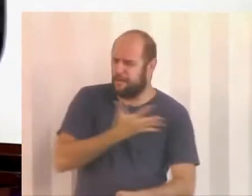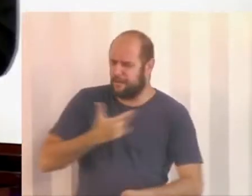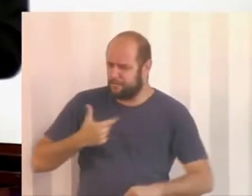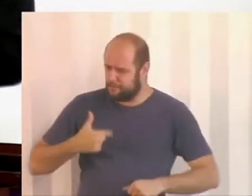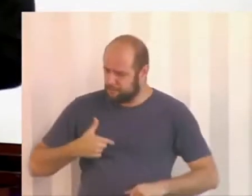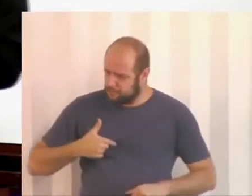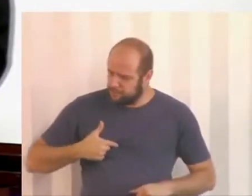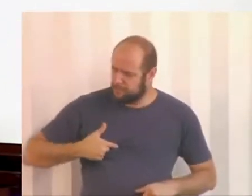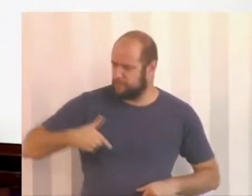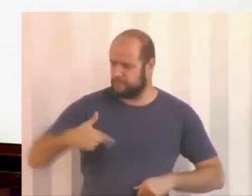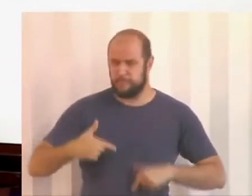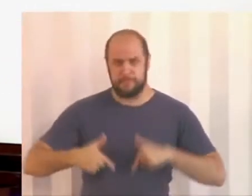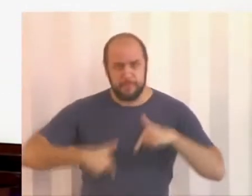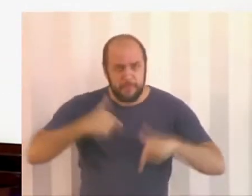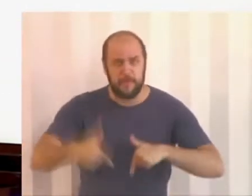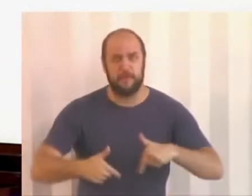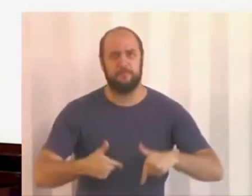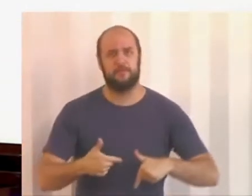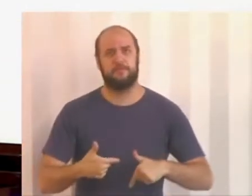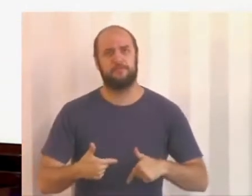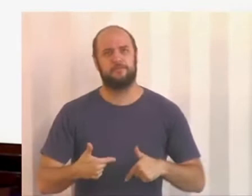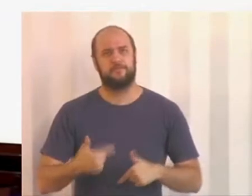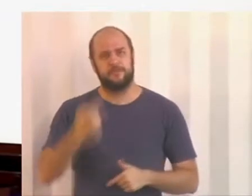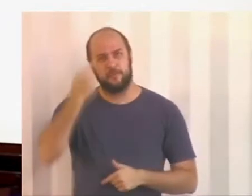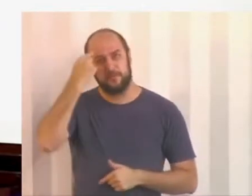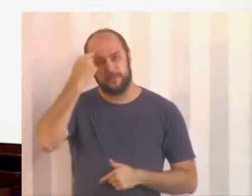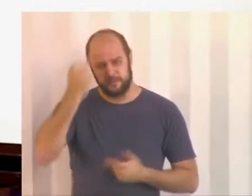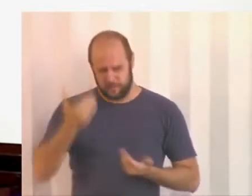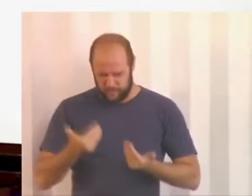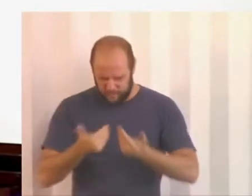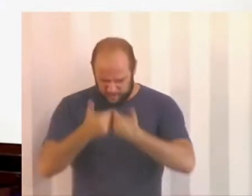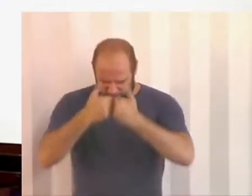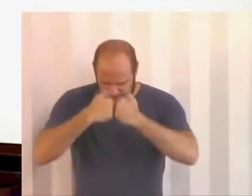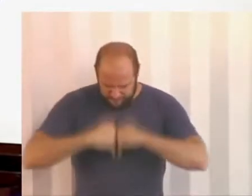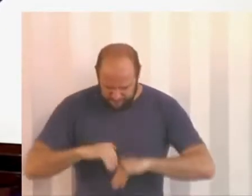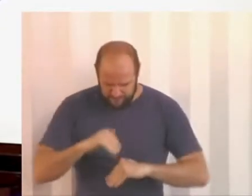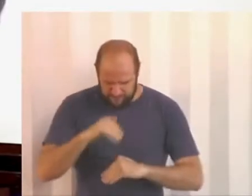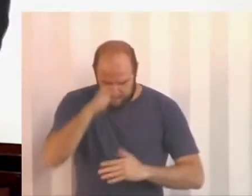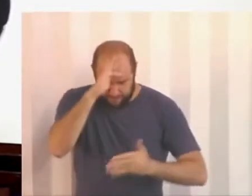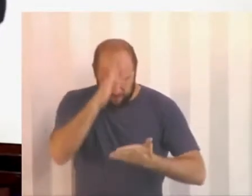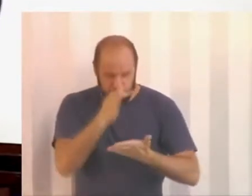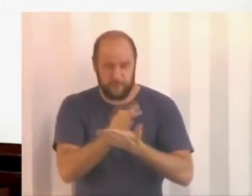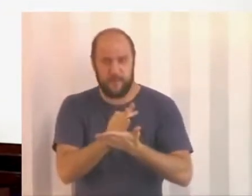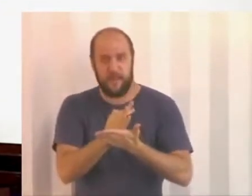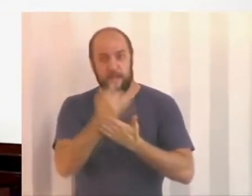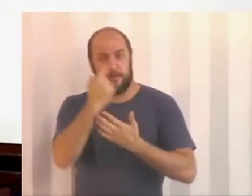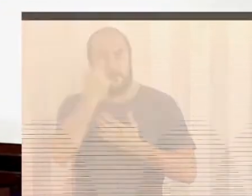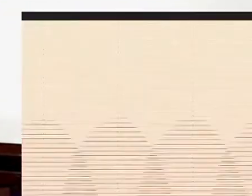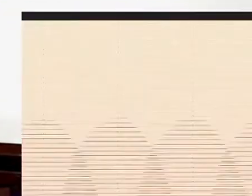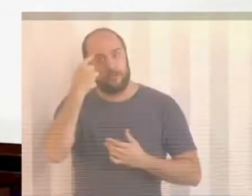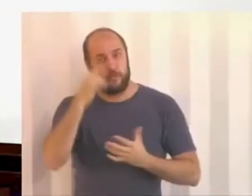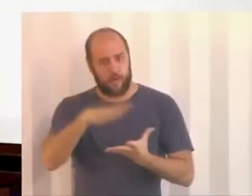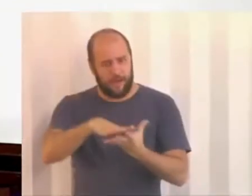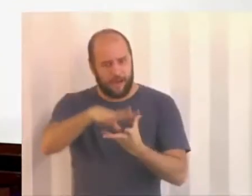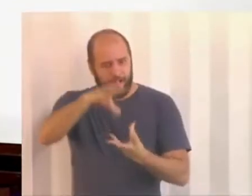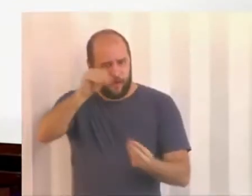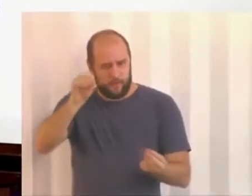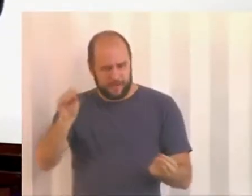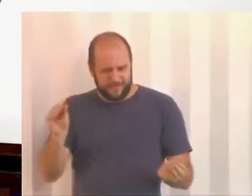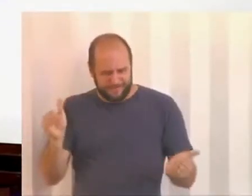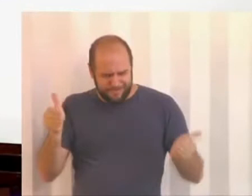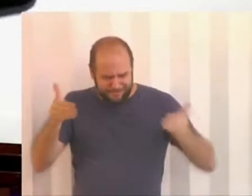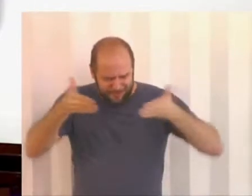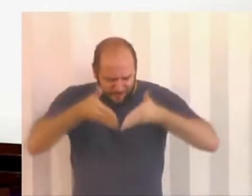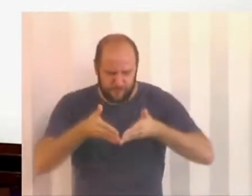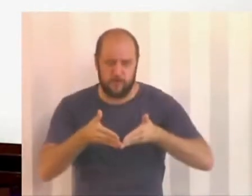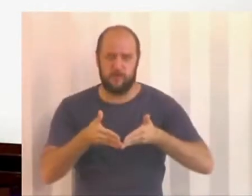ações. Então, quando ele diz entranhados afetos, ele está apontando para essa centralidade da alma, dizendo que as emoções que serão